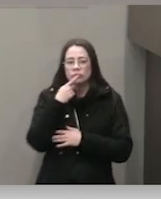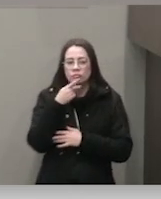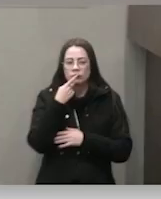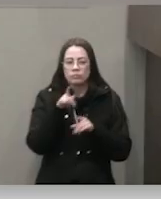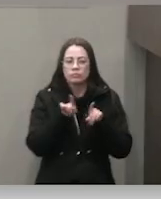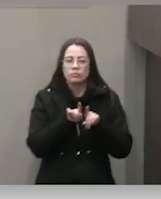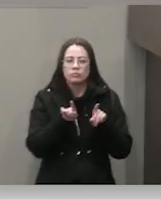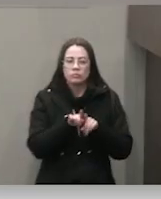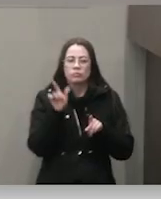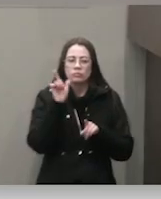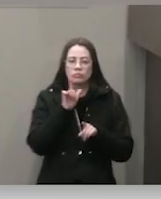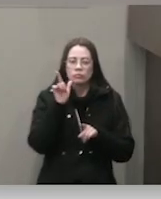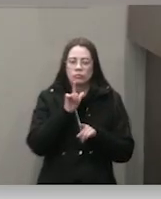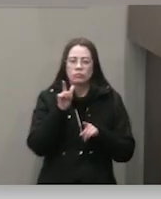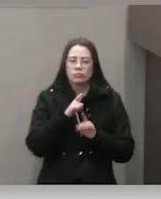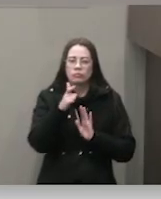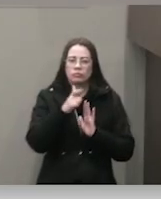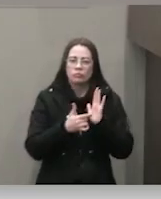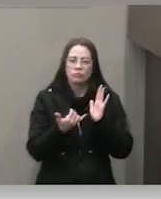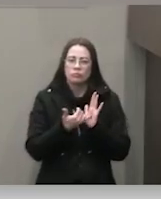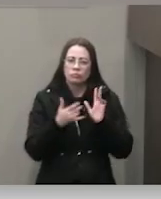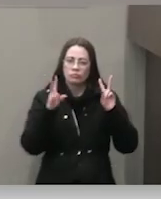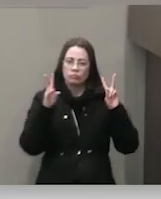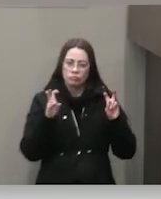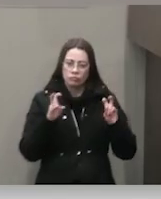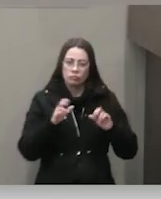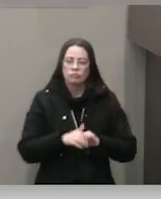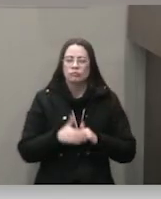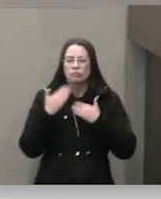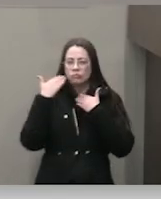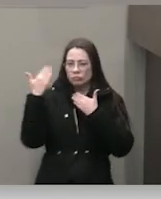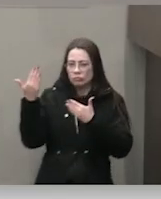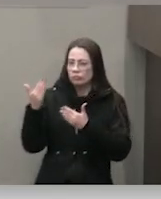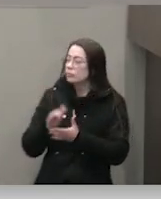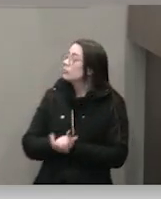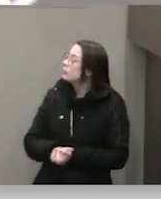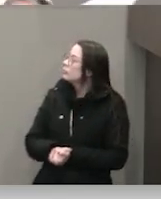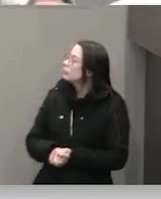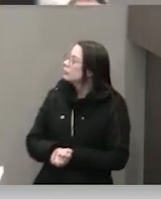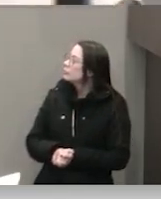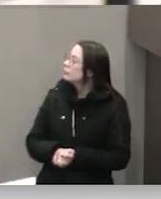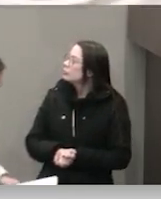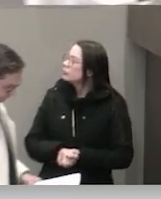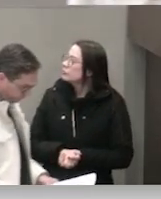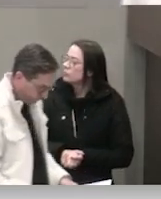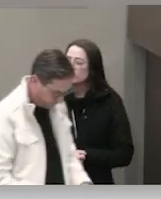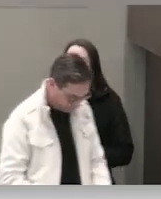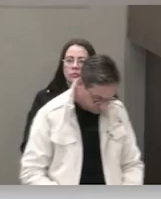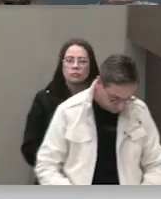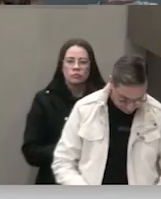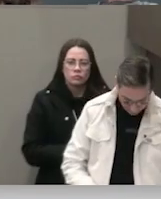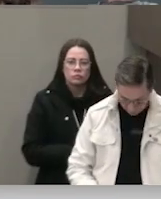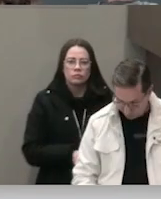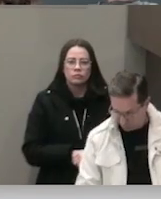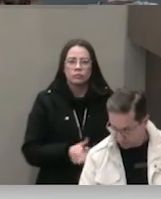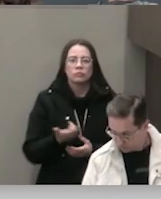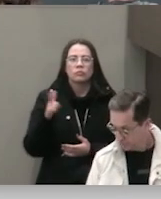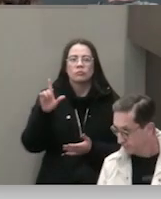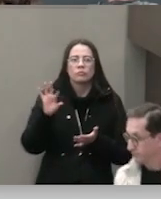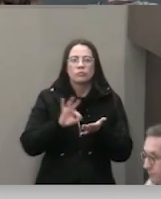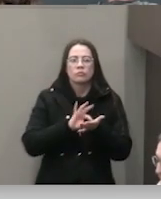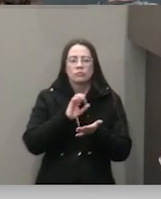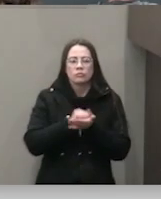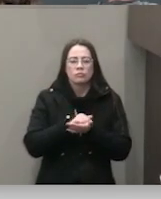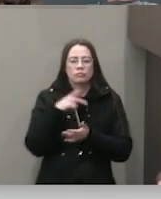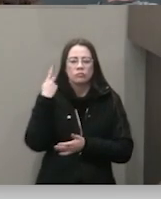possam também trazer mais dados sobre o assunto. Obrigado. Muito bem, vereador Douglas Preto. Próxima inscrita, vereadora